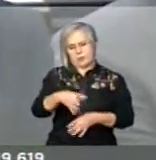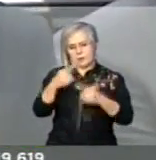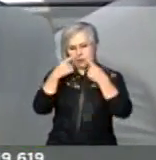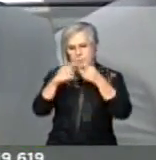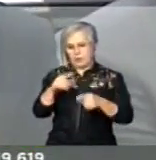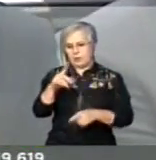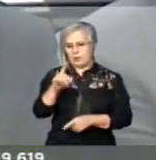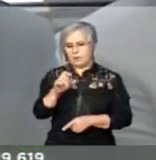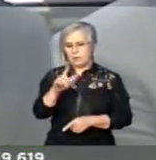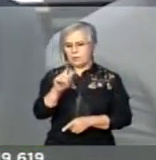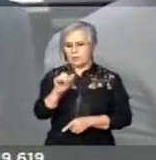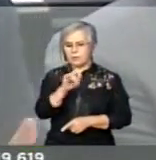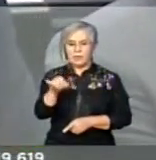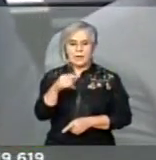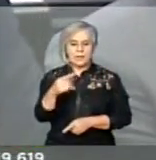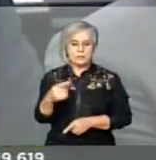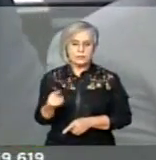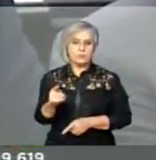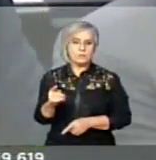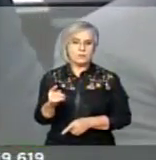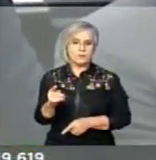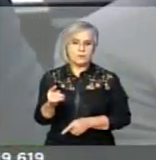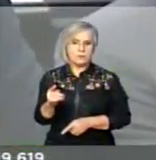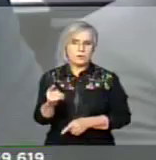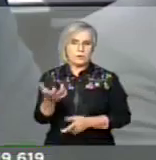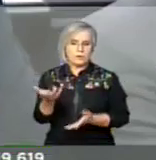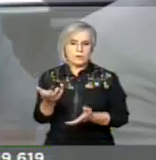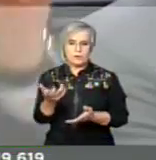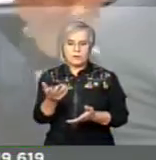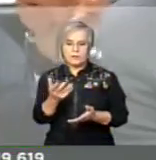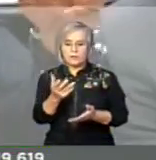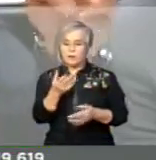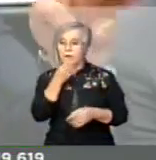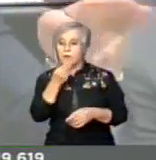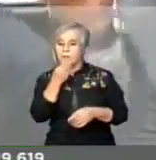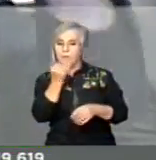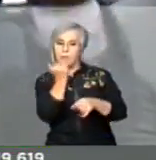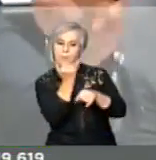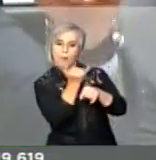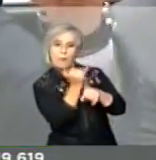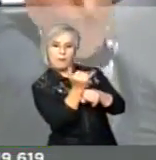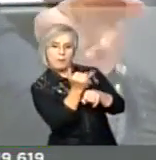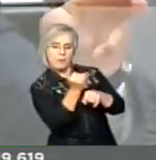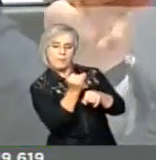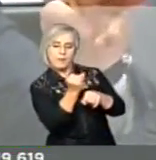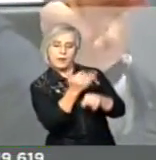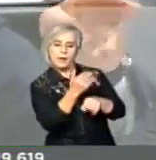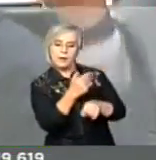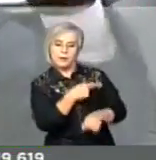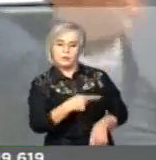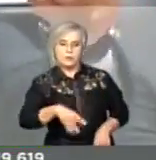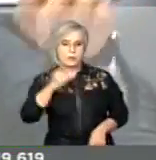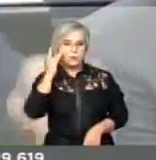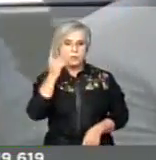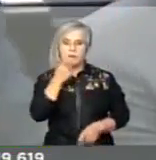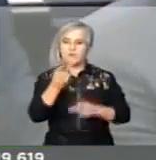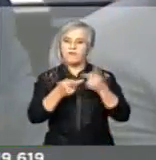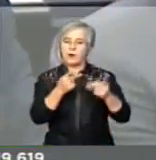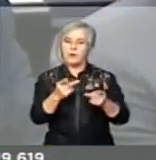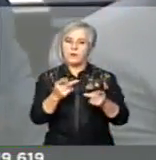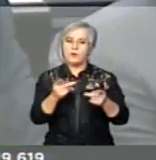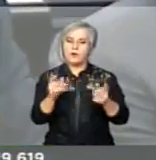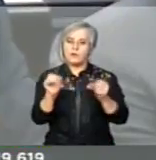homem que fazia as conversinhas no ouvido da presidente. Ele diz que ela agiu para interferir nos